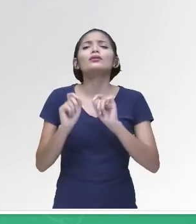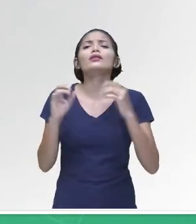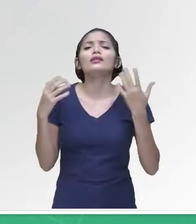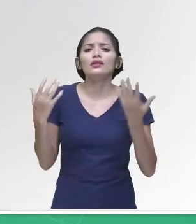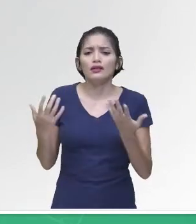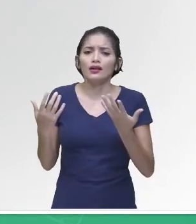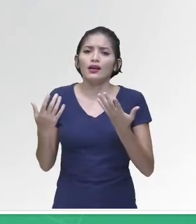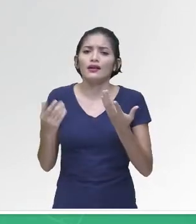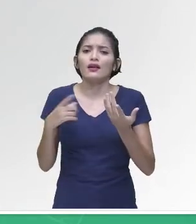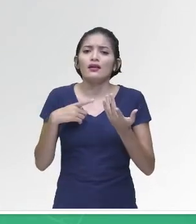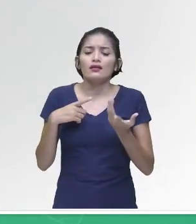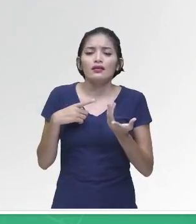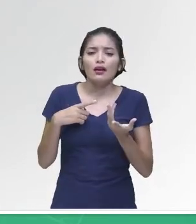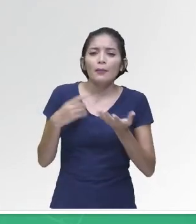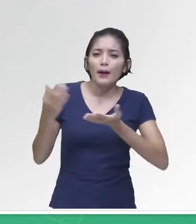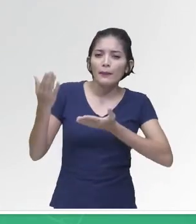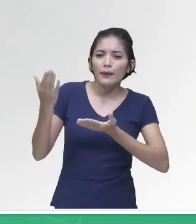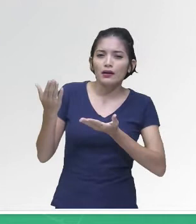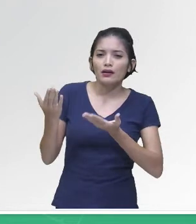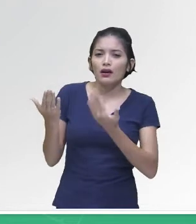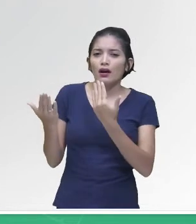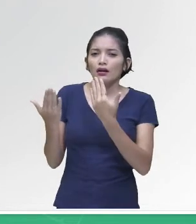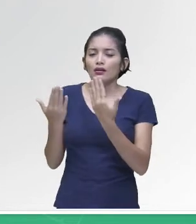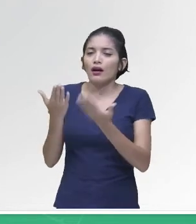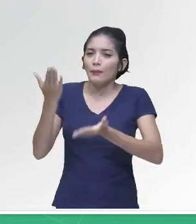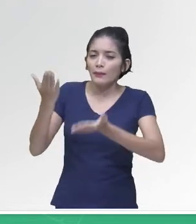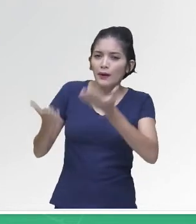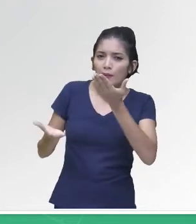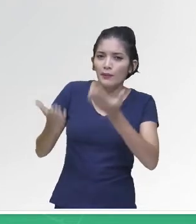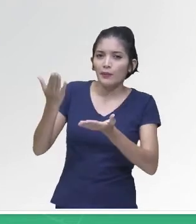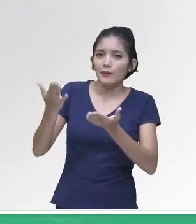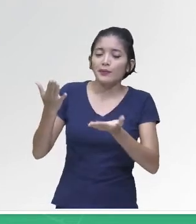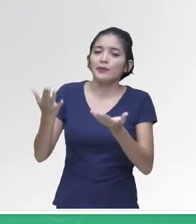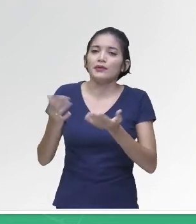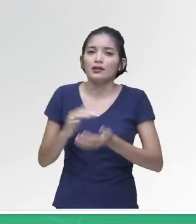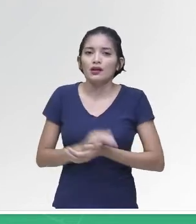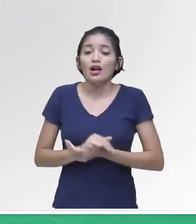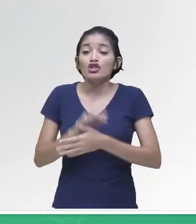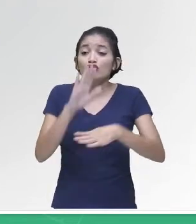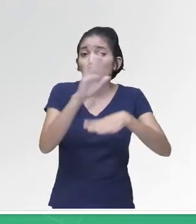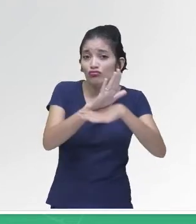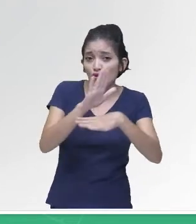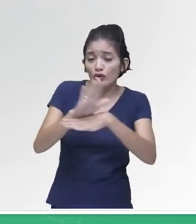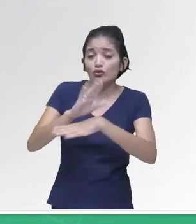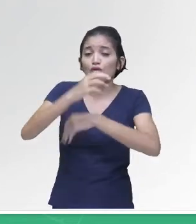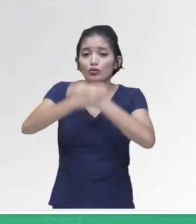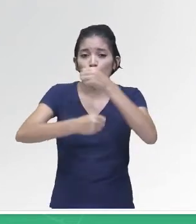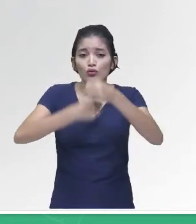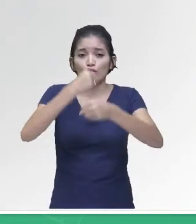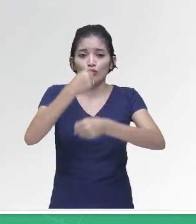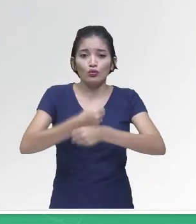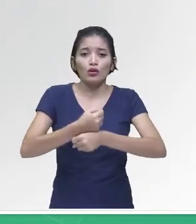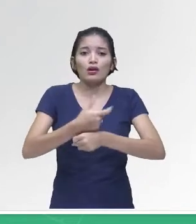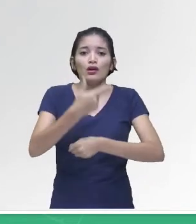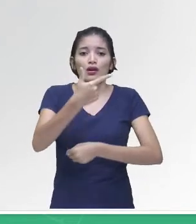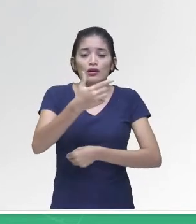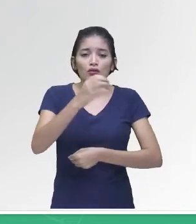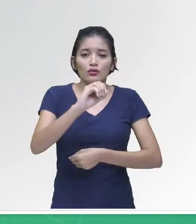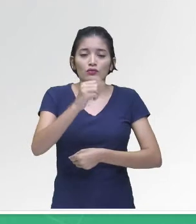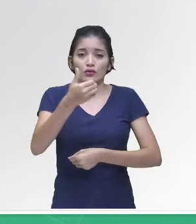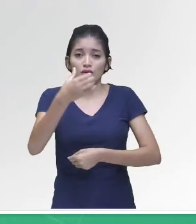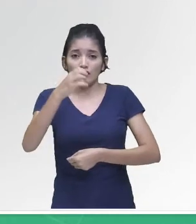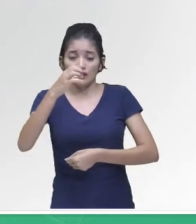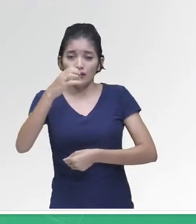no balanço dos atendimentos realizados em 2014 pela Central de Atendimento da Mulher, ou